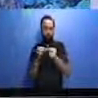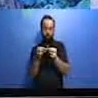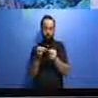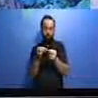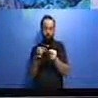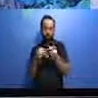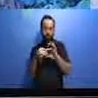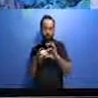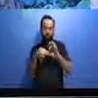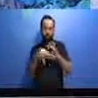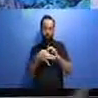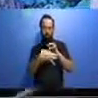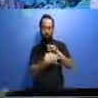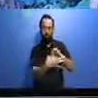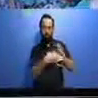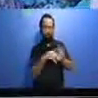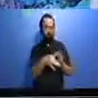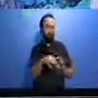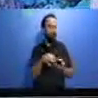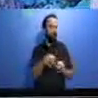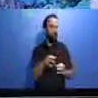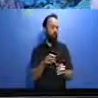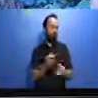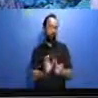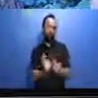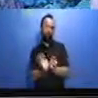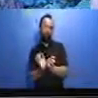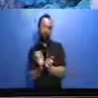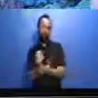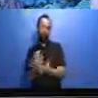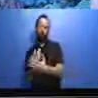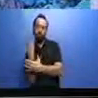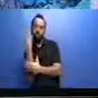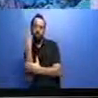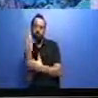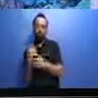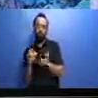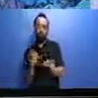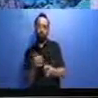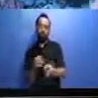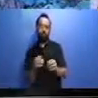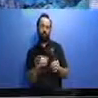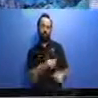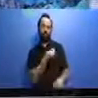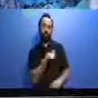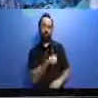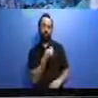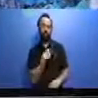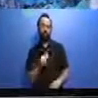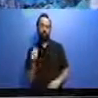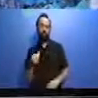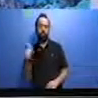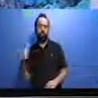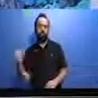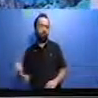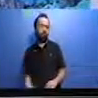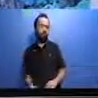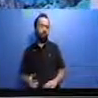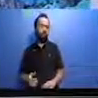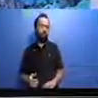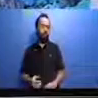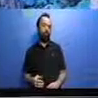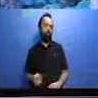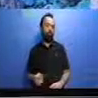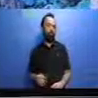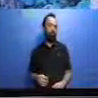se reagrupar e vão desenvolver vários outros organismos, como estamos observando aqui. Então, é o ser que talvez tenha uma das maiores